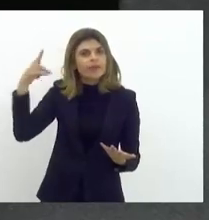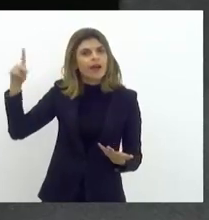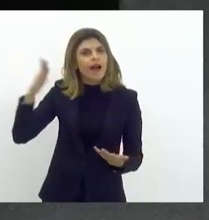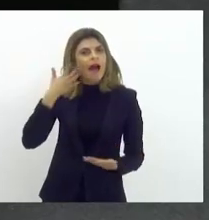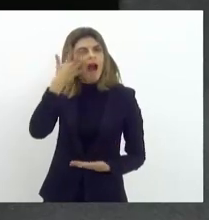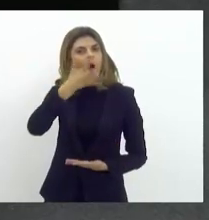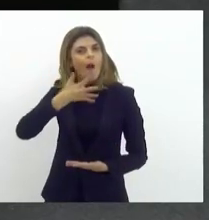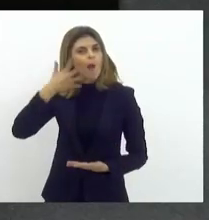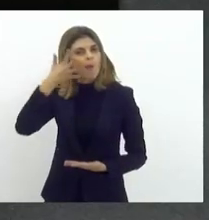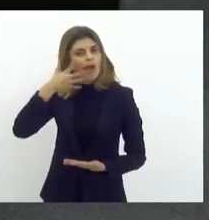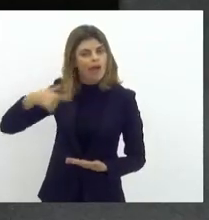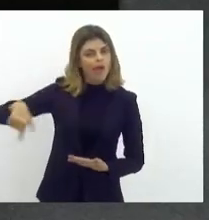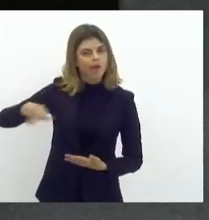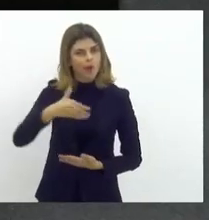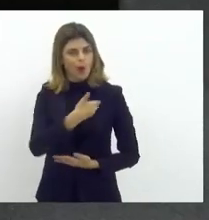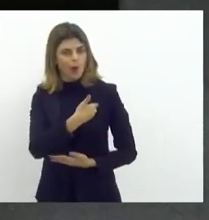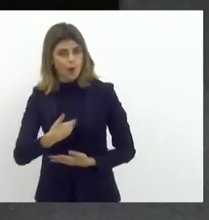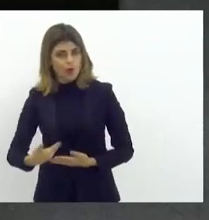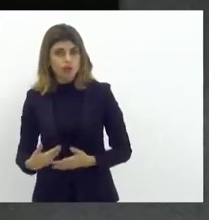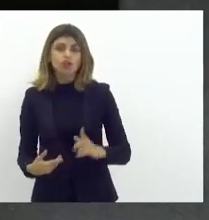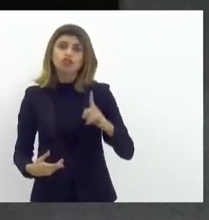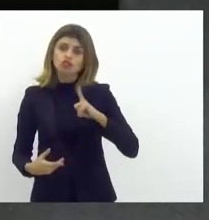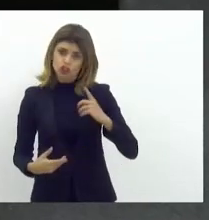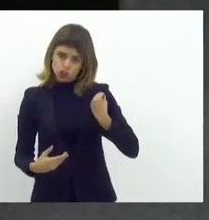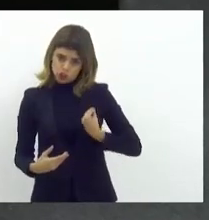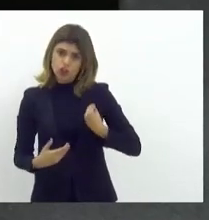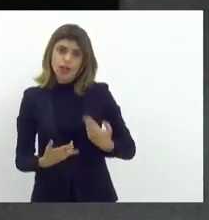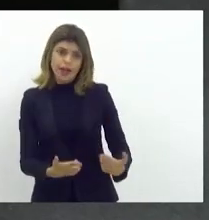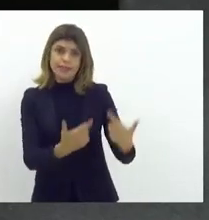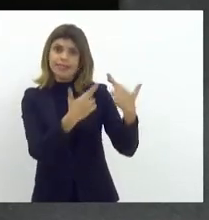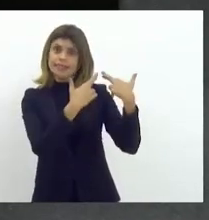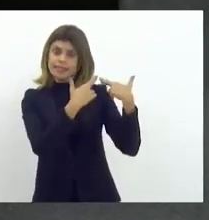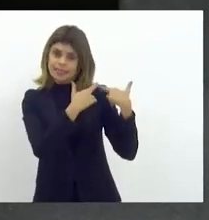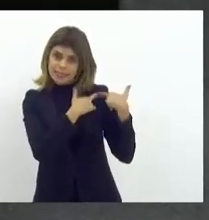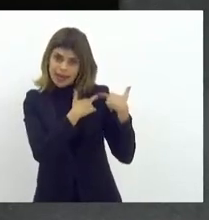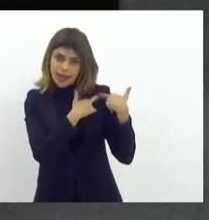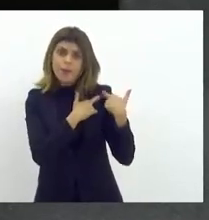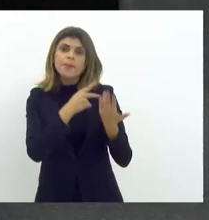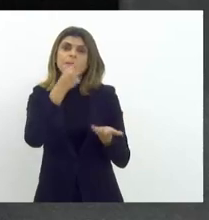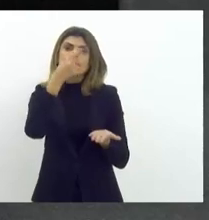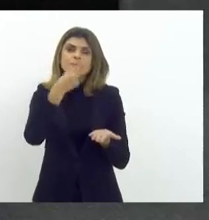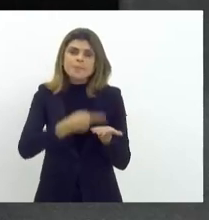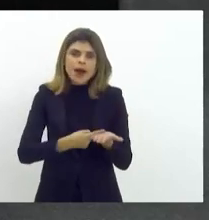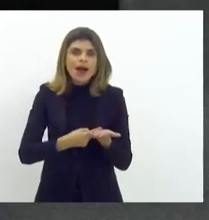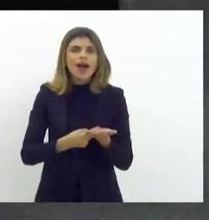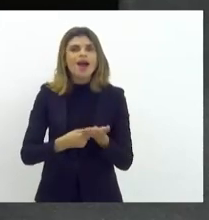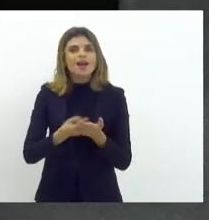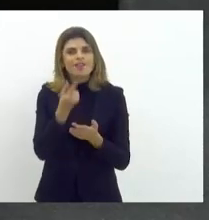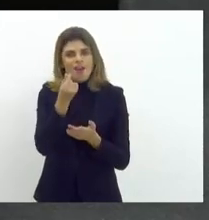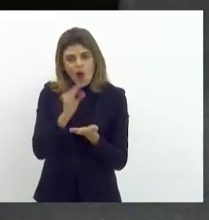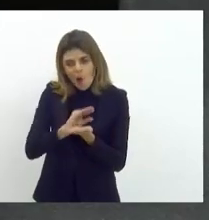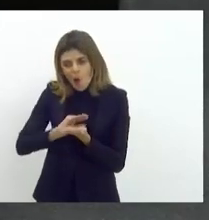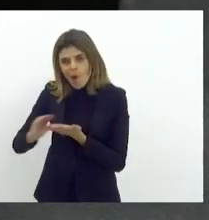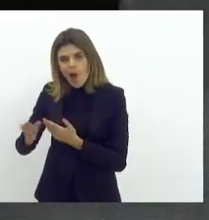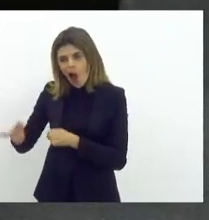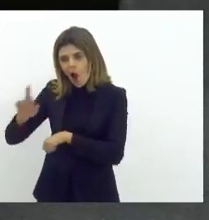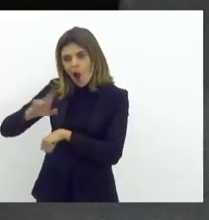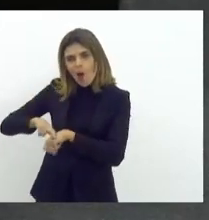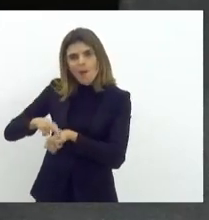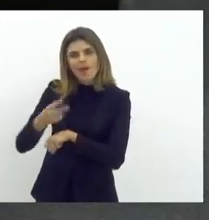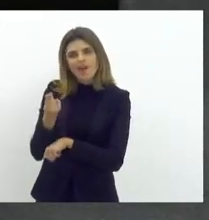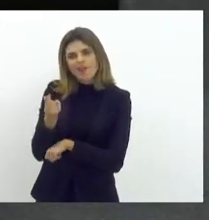da base do governo porque temos responsabilidade com o regime de recuperação fiscal ora